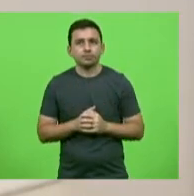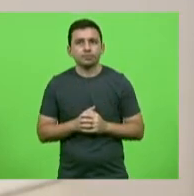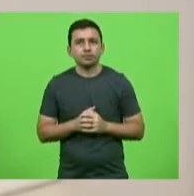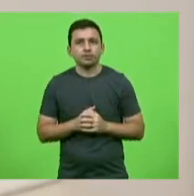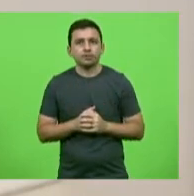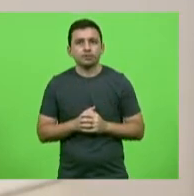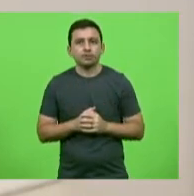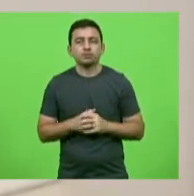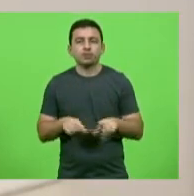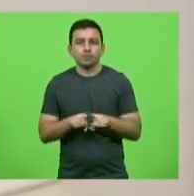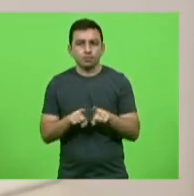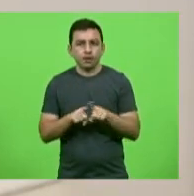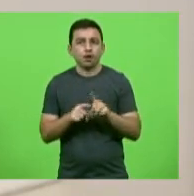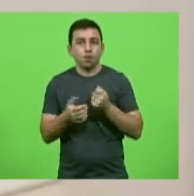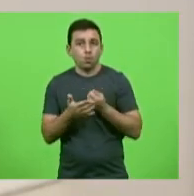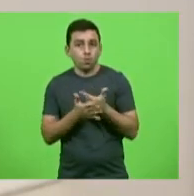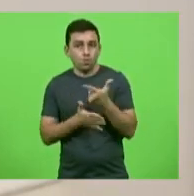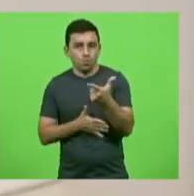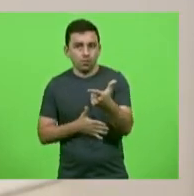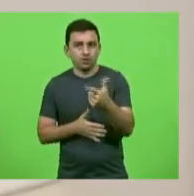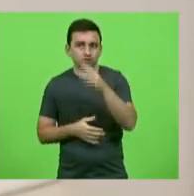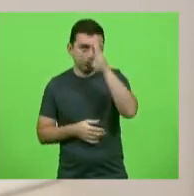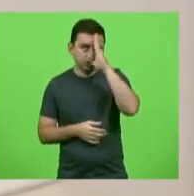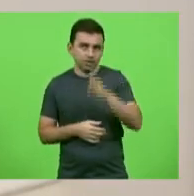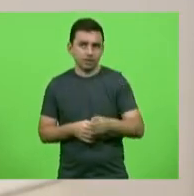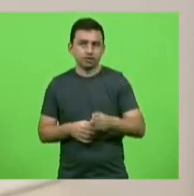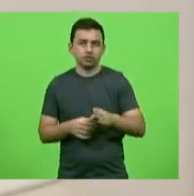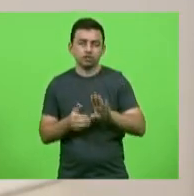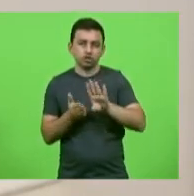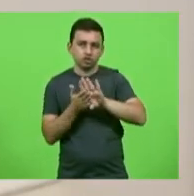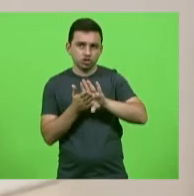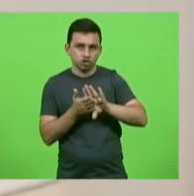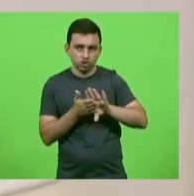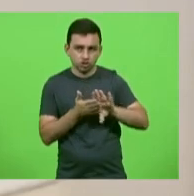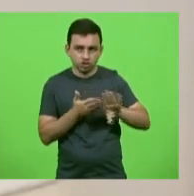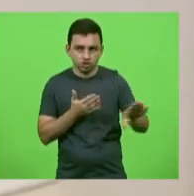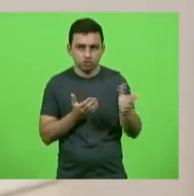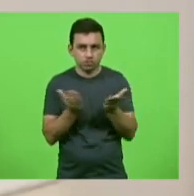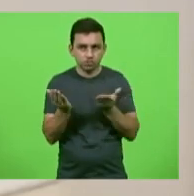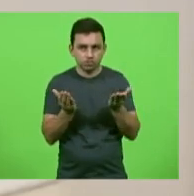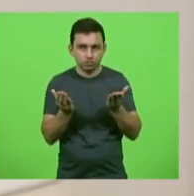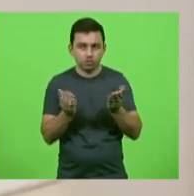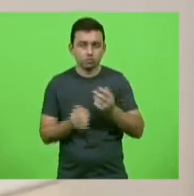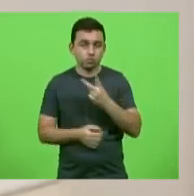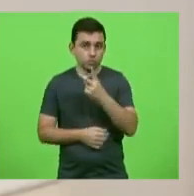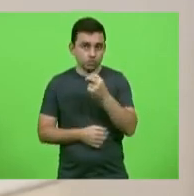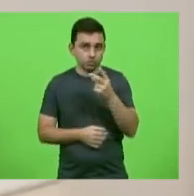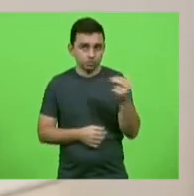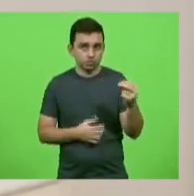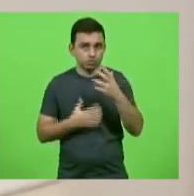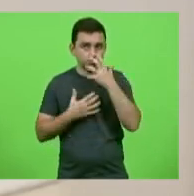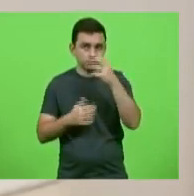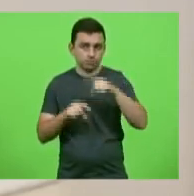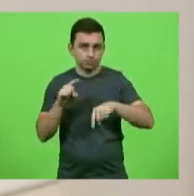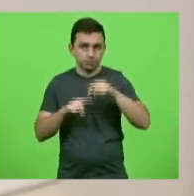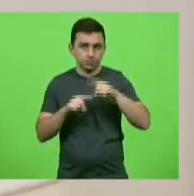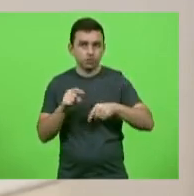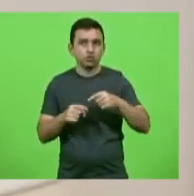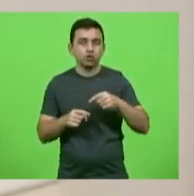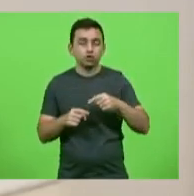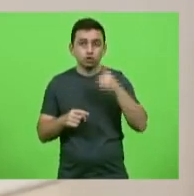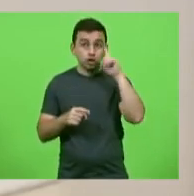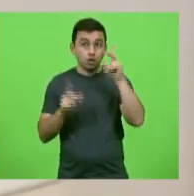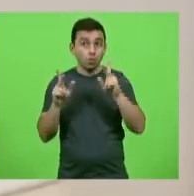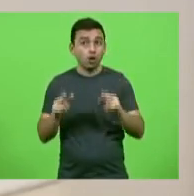da aquisição direta mediante dispensa de licitação dos 200 ventiladores pulmonares, foi nesse mesmo dia, ou seja,